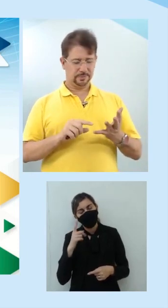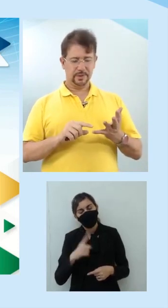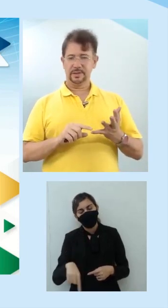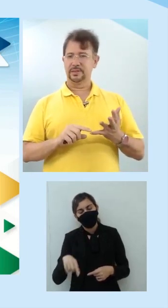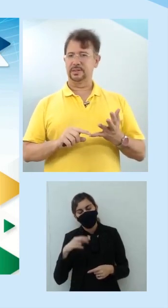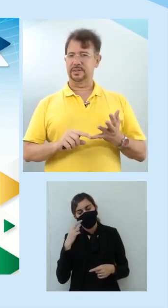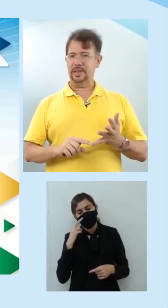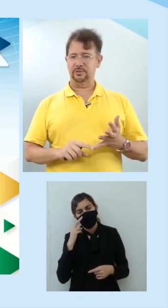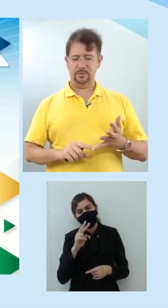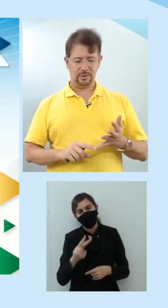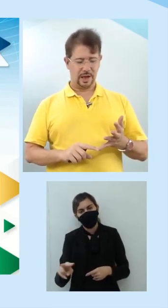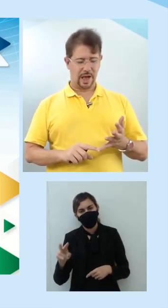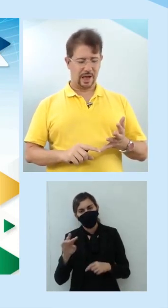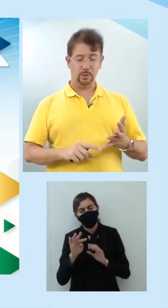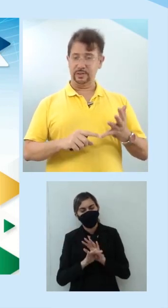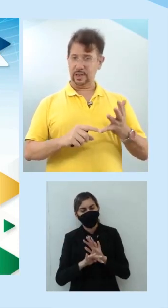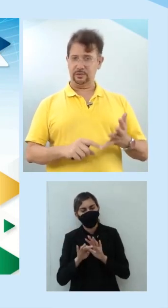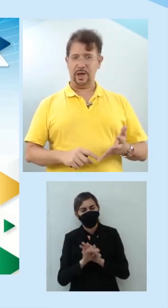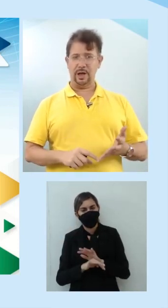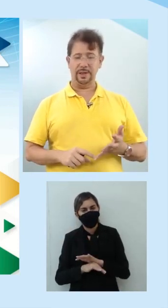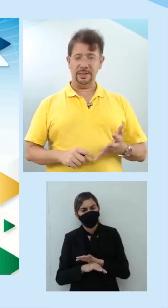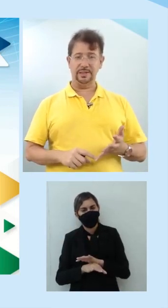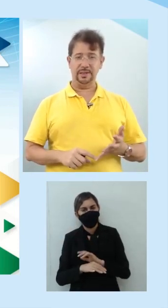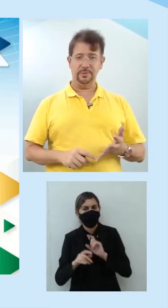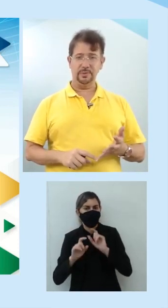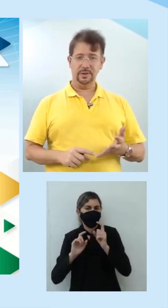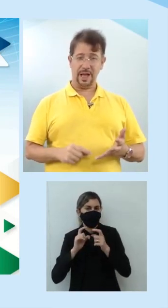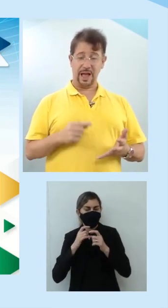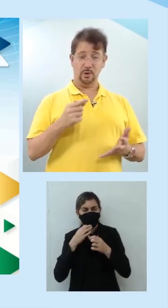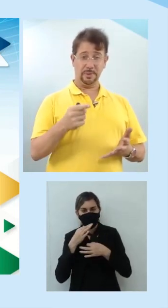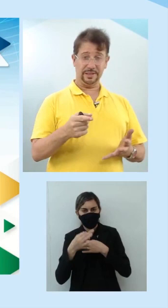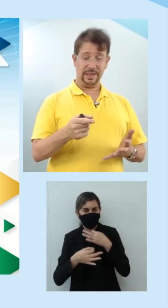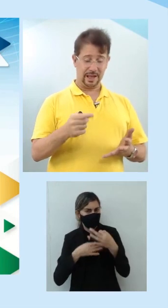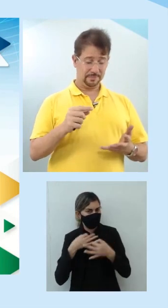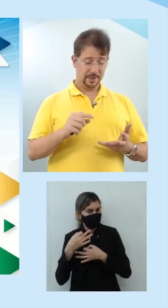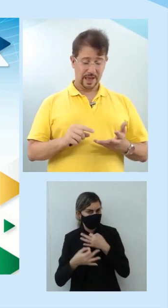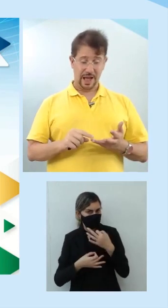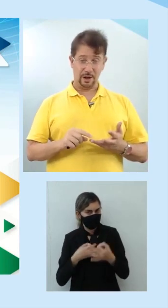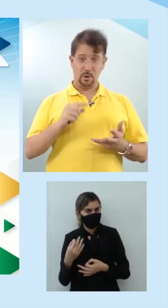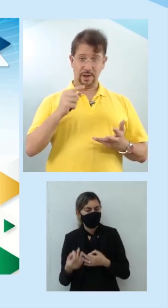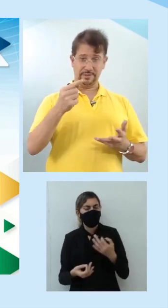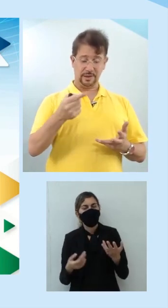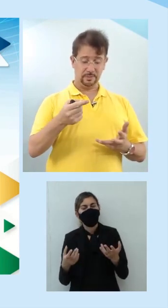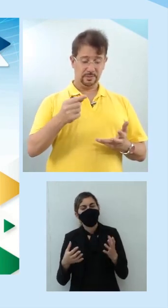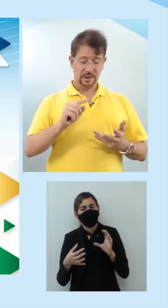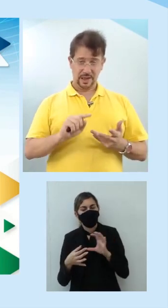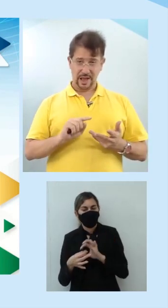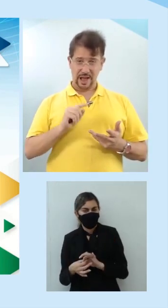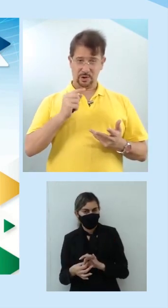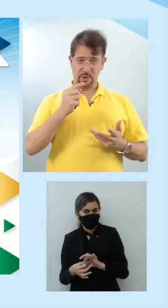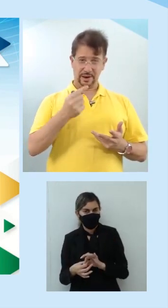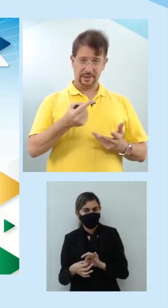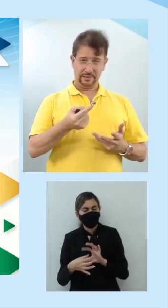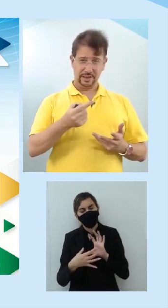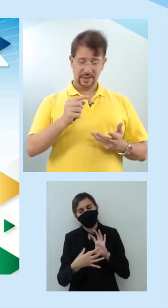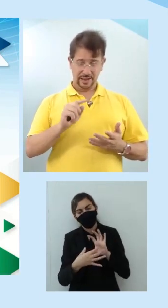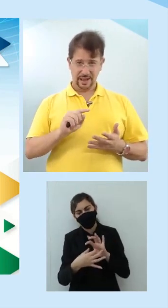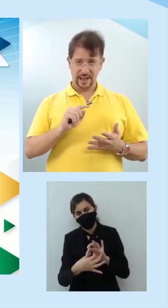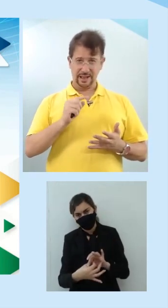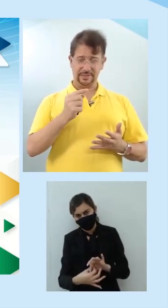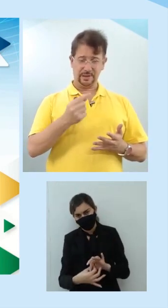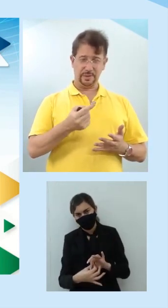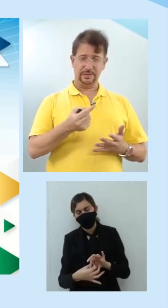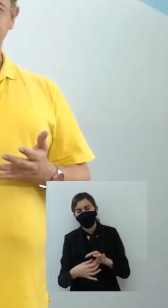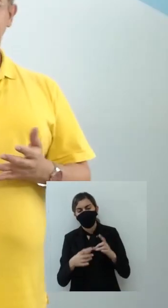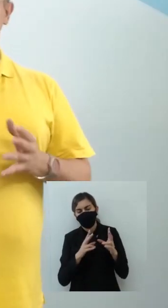vimos o texto argumentativo, argumentar, a coesão, a coerência,